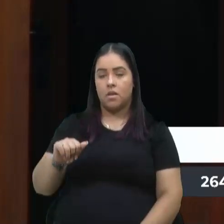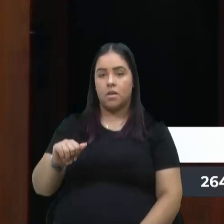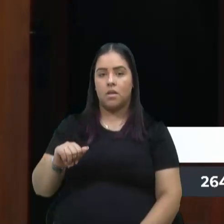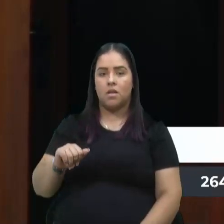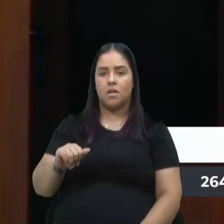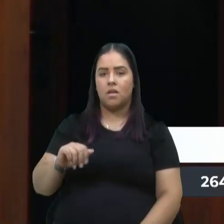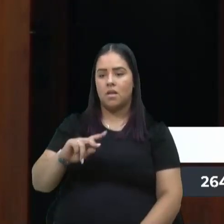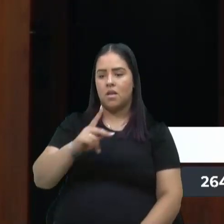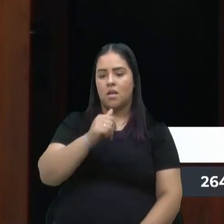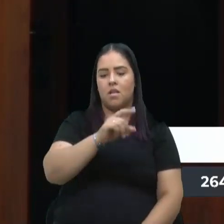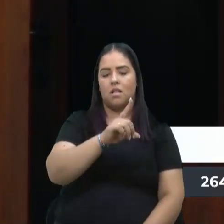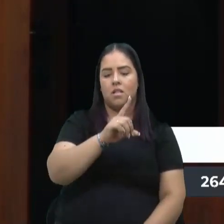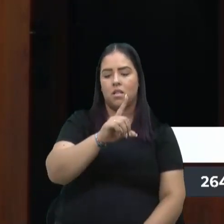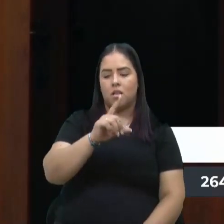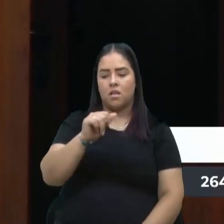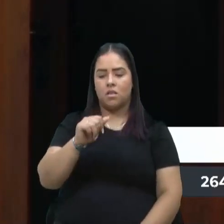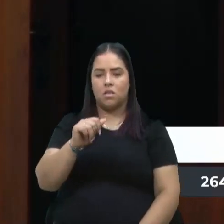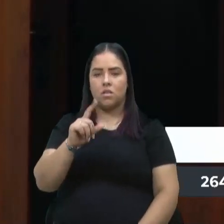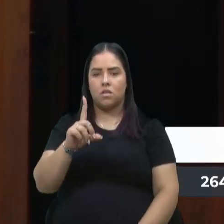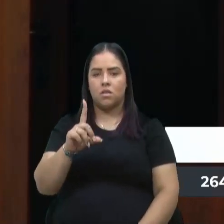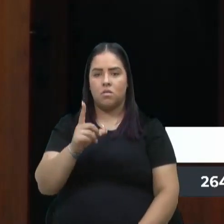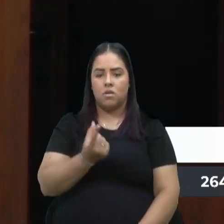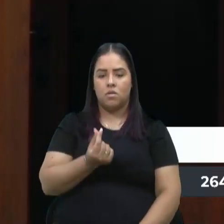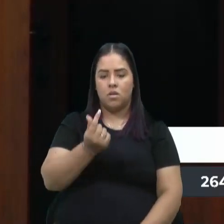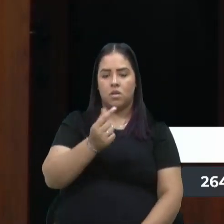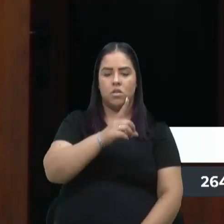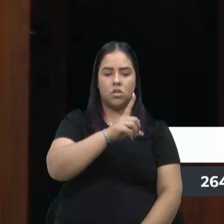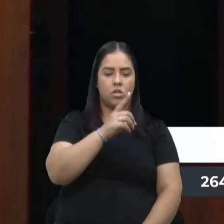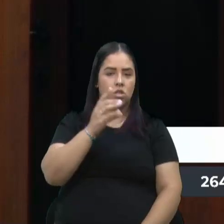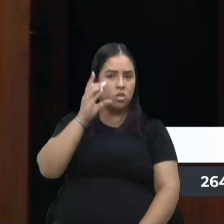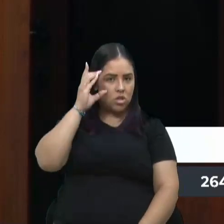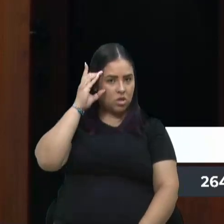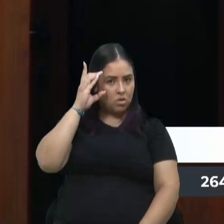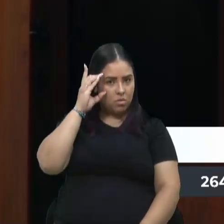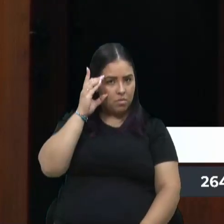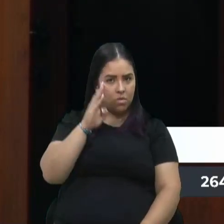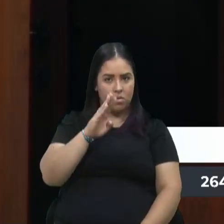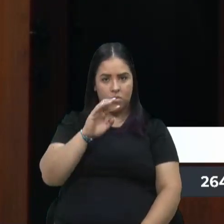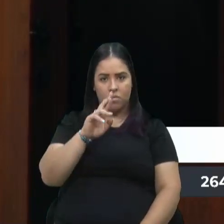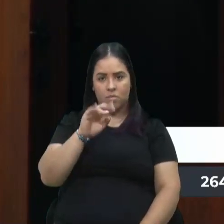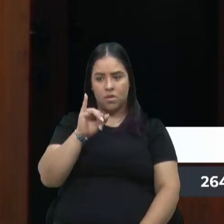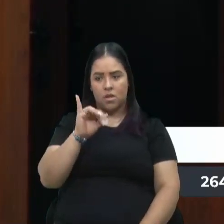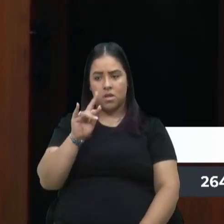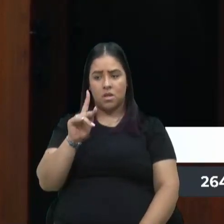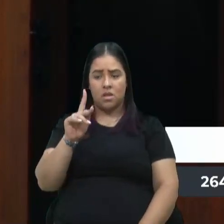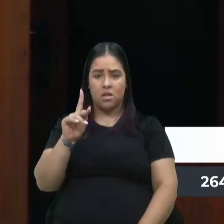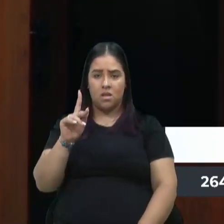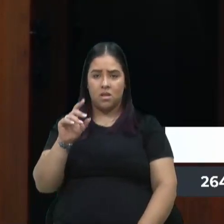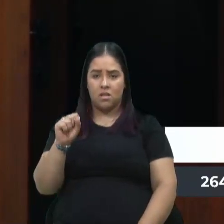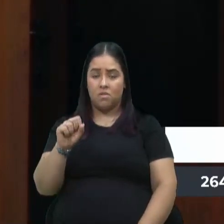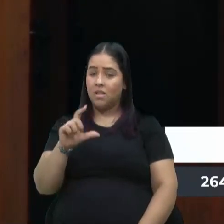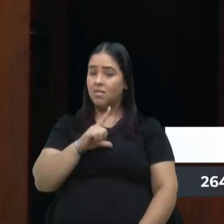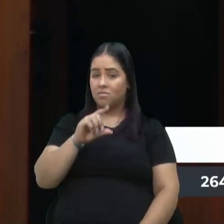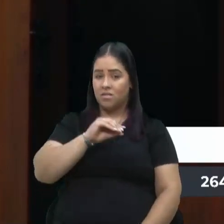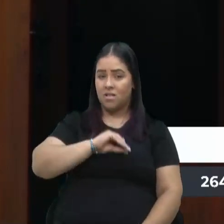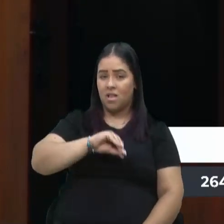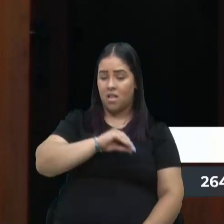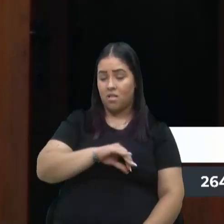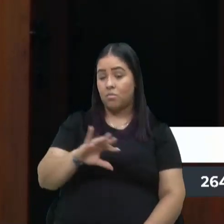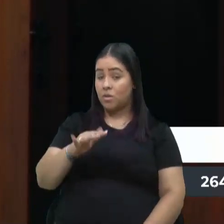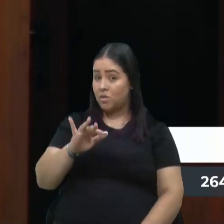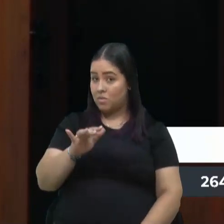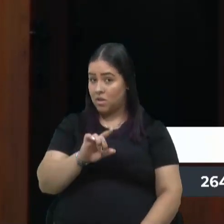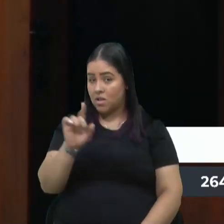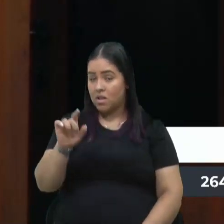Haddad para a economia, a Dilma para o BRICS, vai ter um salário mais ou menos lá. A ideia